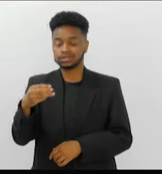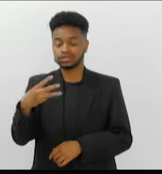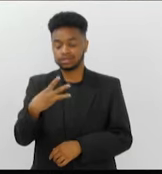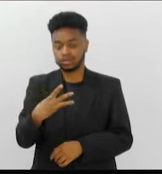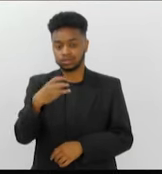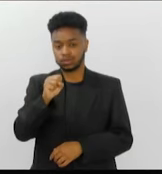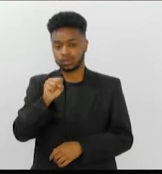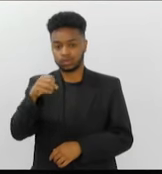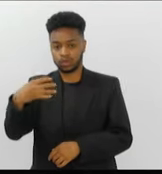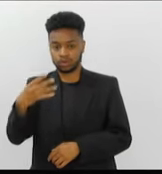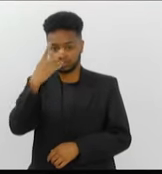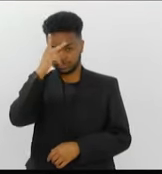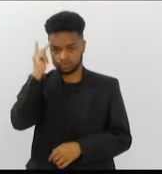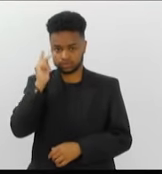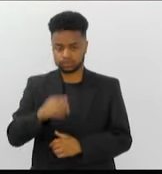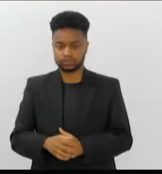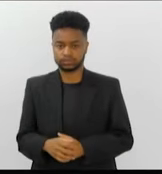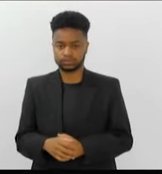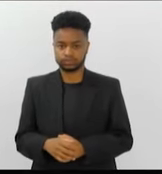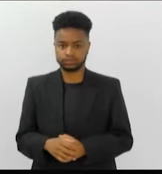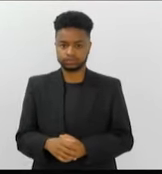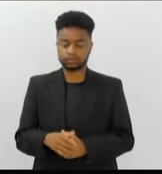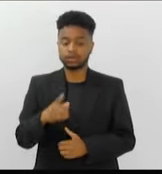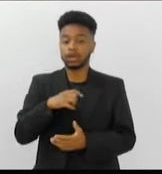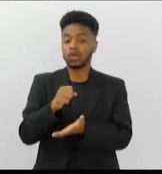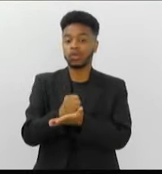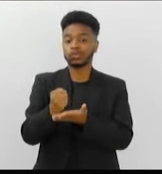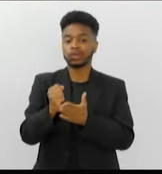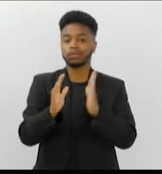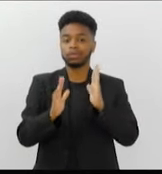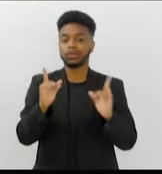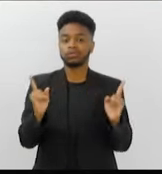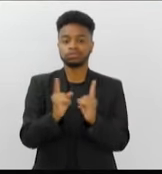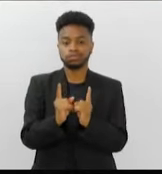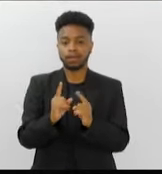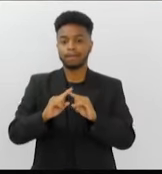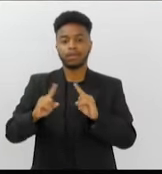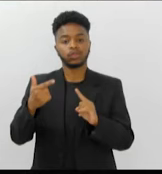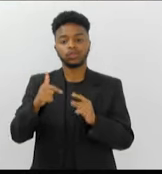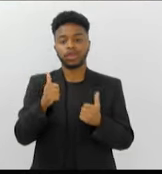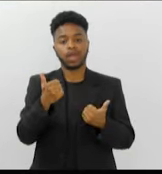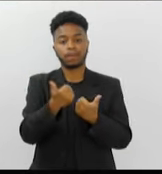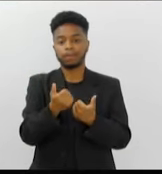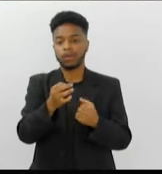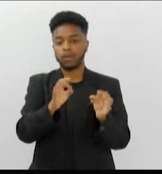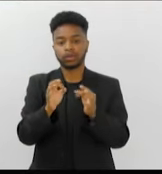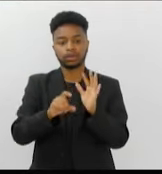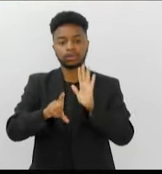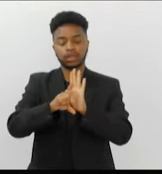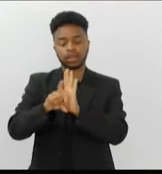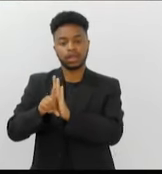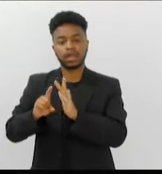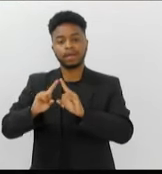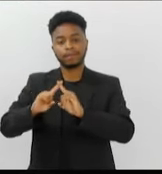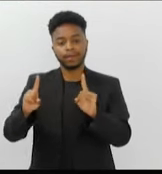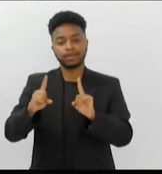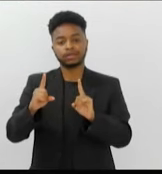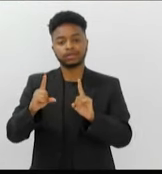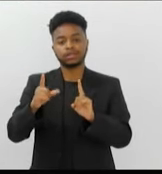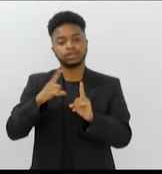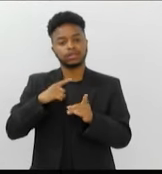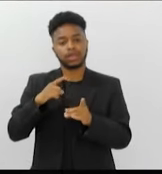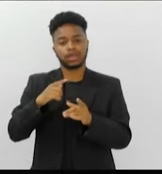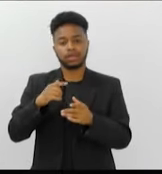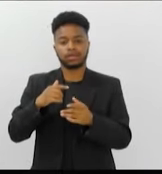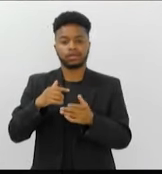2.384 pessoas. Contratos temporários, sem apoio na legislação, com o mínimozinho de um processo